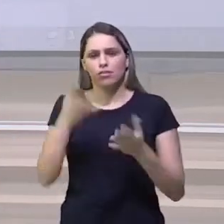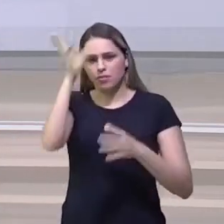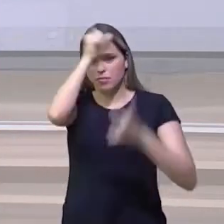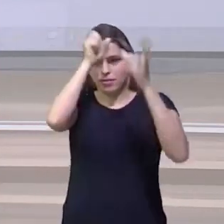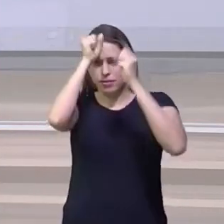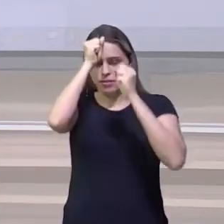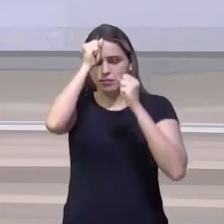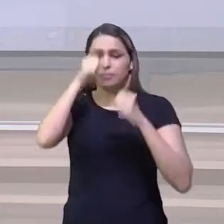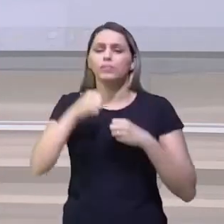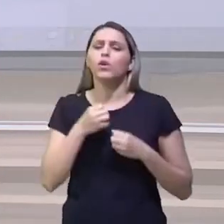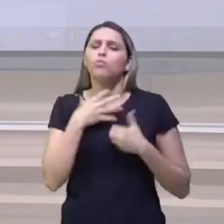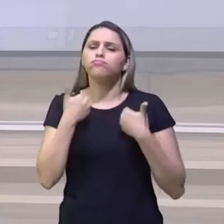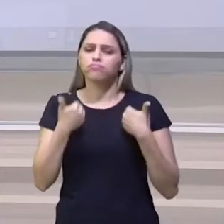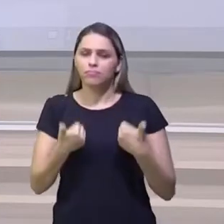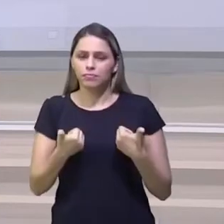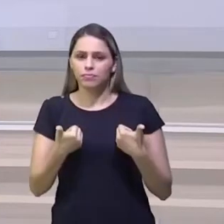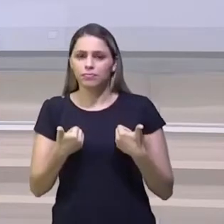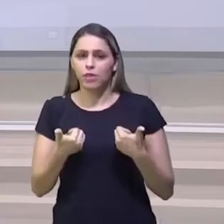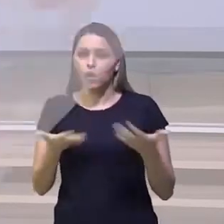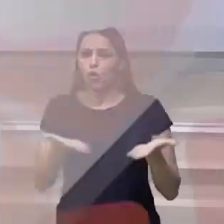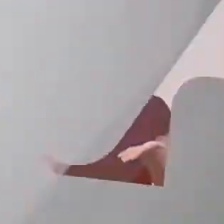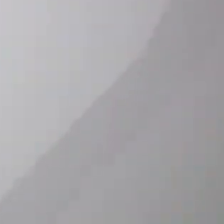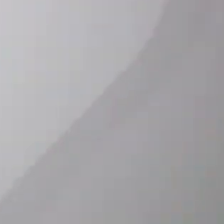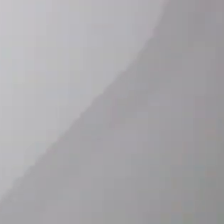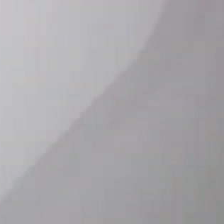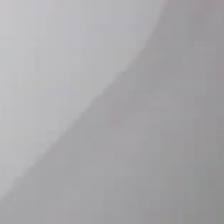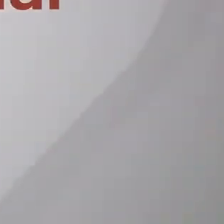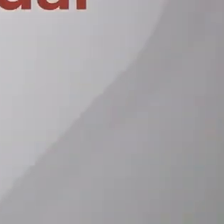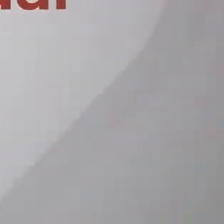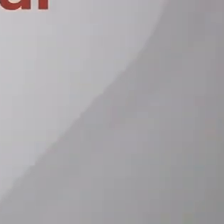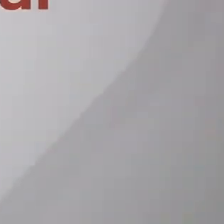está? Vamos conhecer o nosso conteúdo de hoje? Vem comigo!